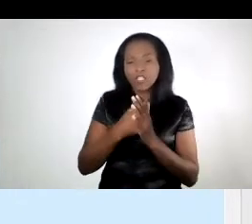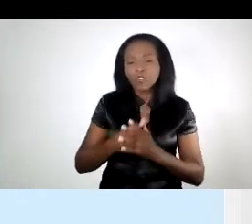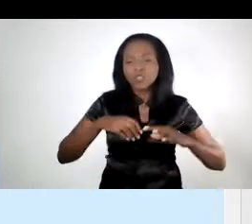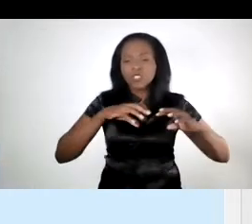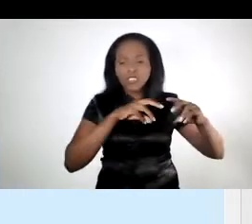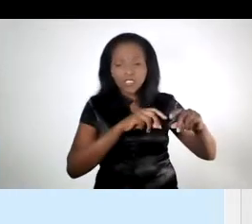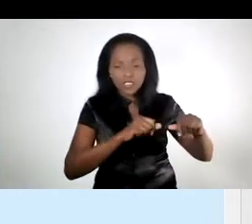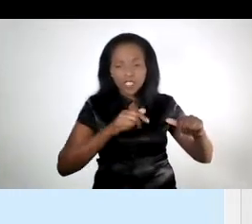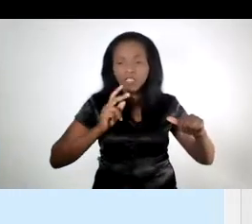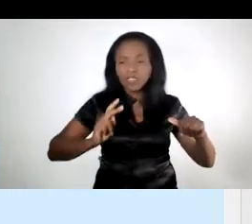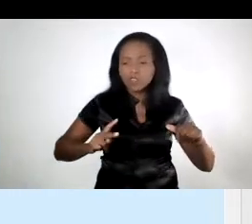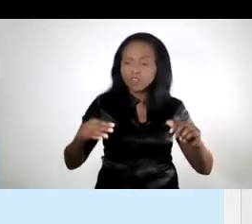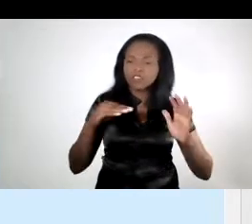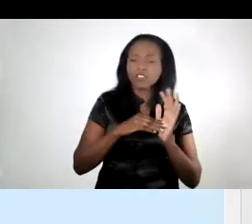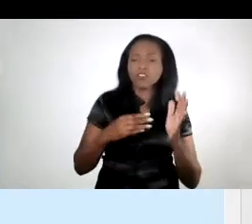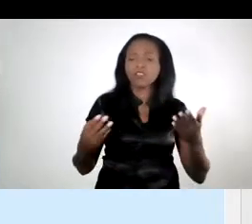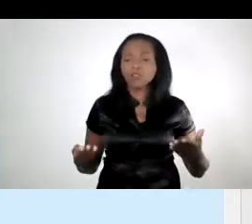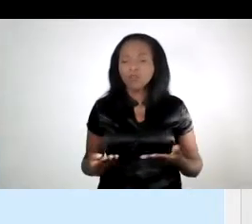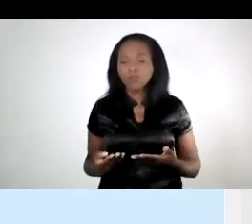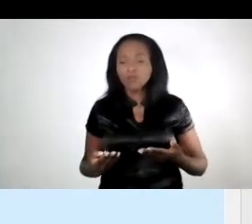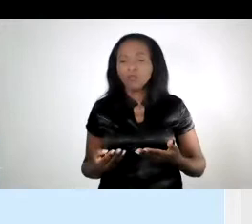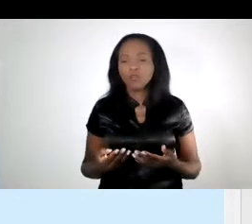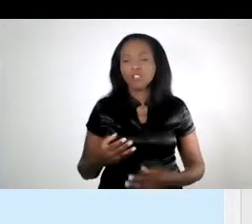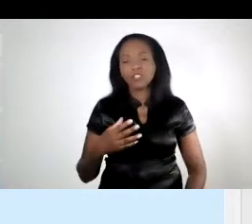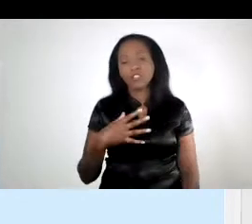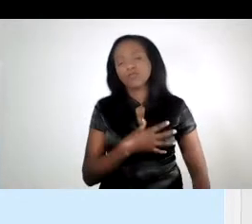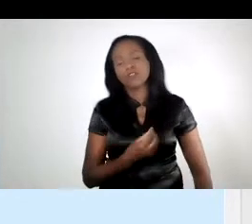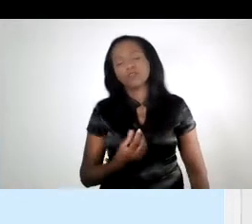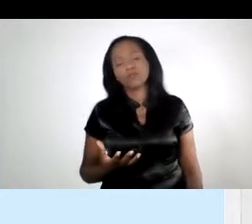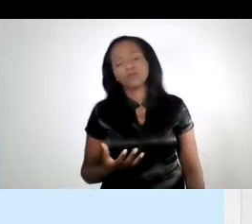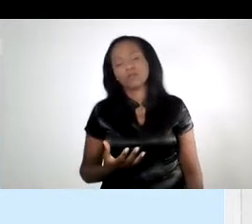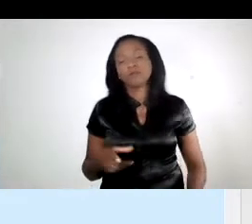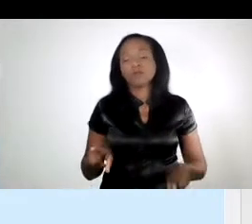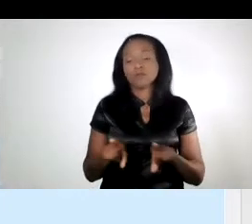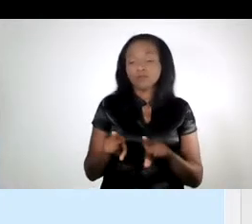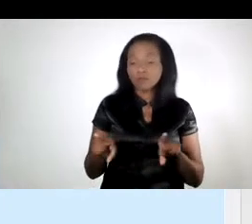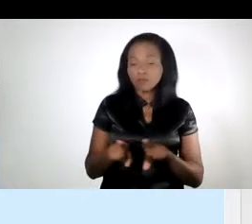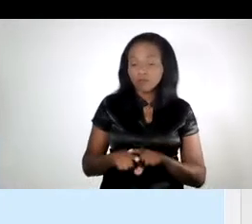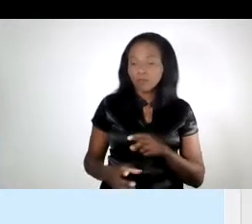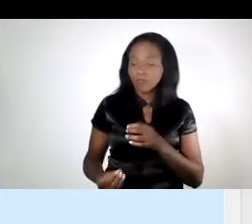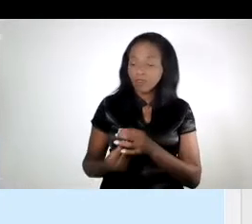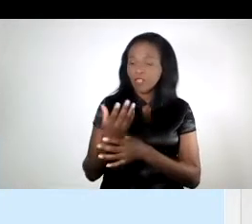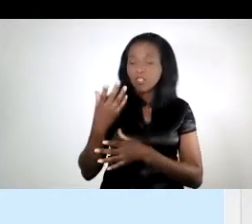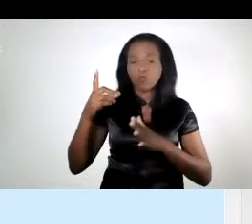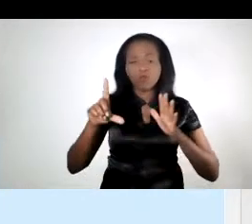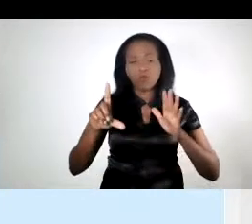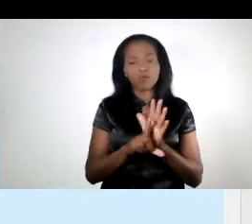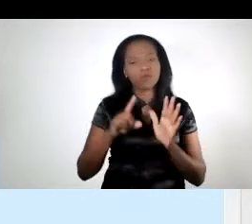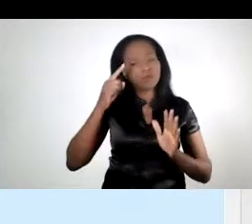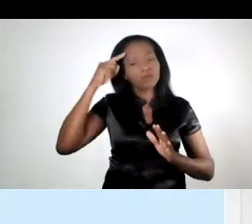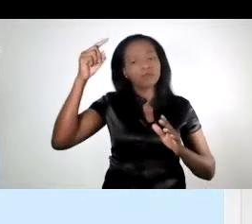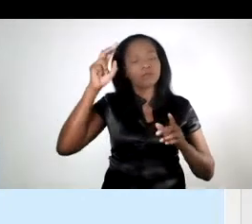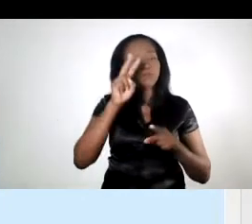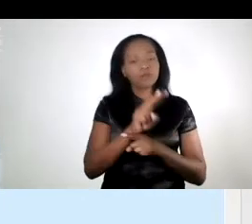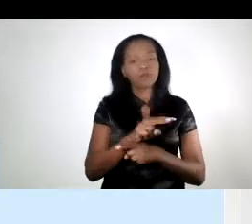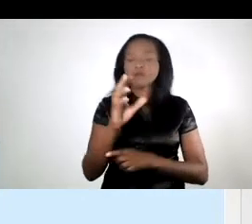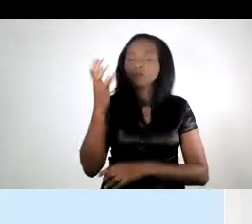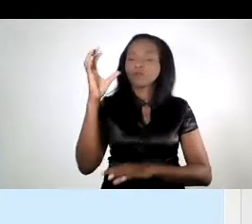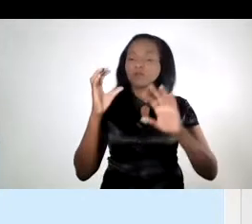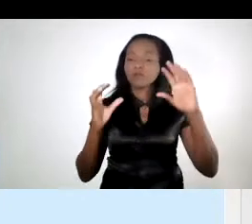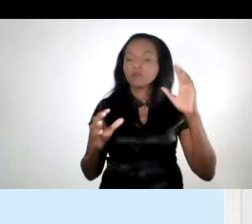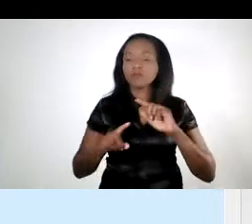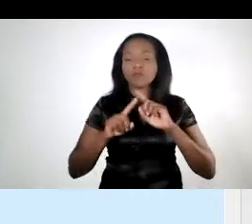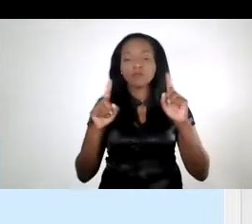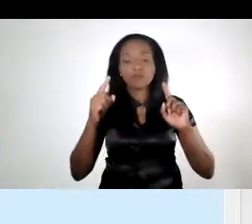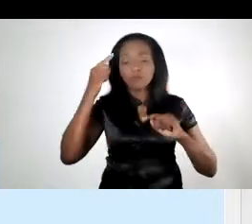até hoje, meu filho. Além disso, criaram leis pensando em proteger a floresta, mas sem pensar